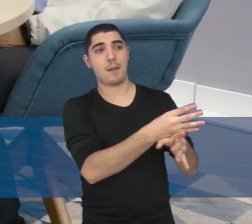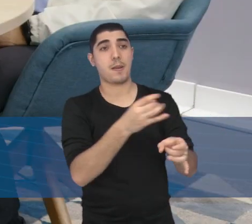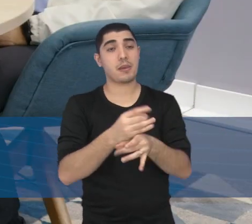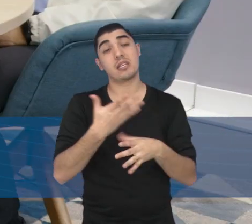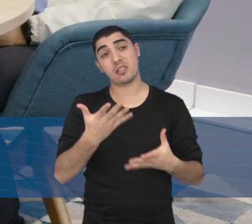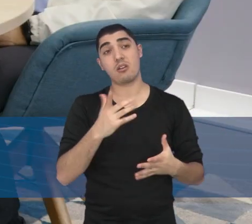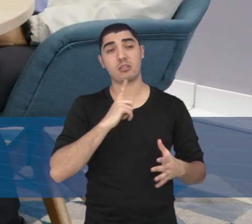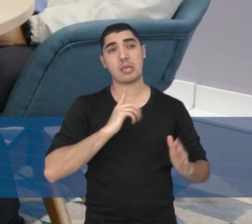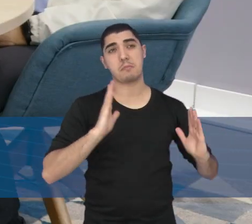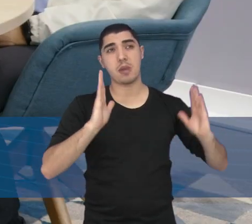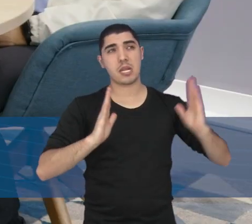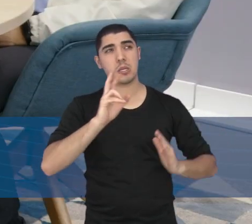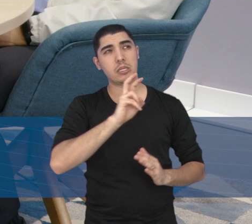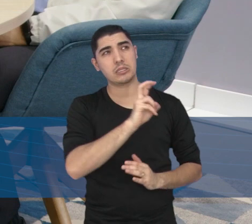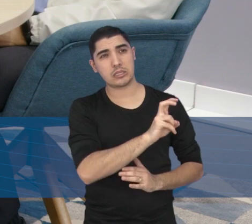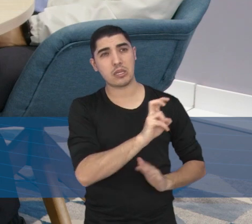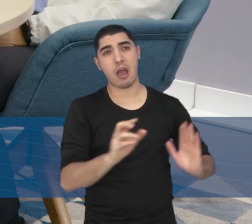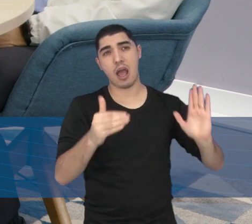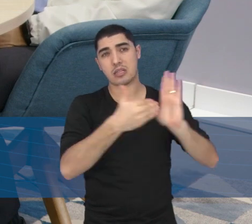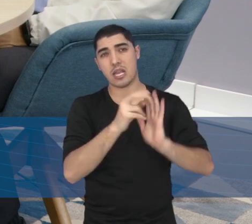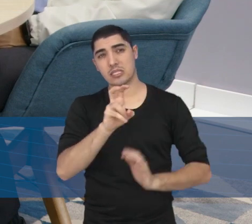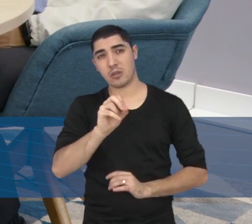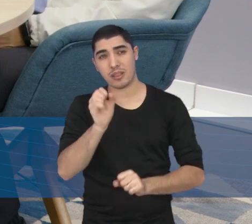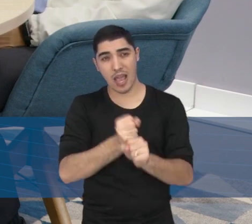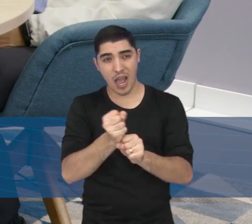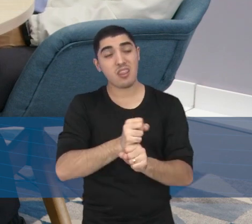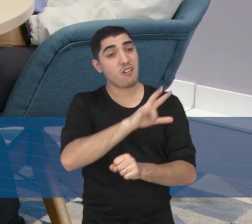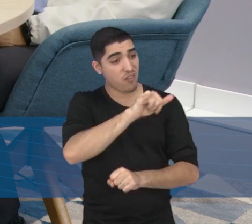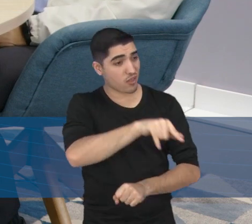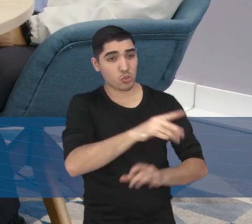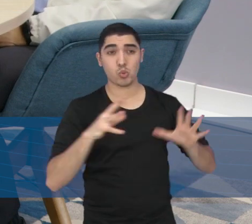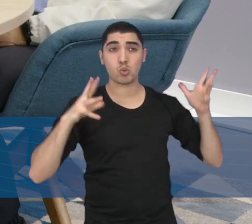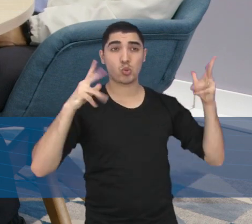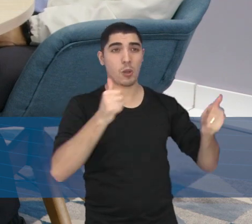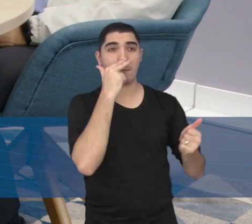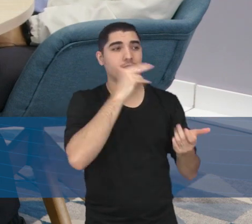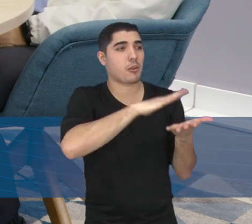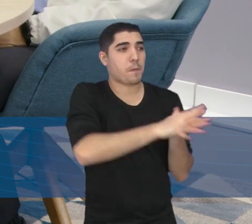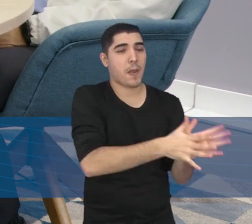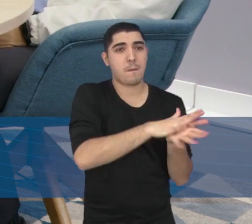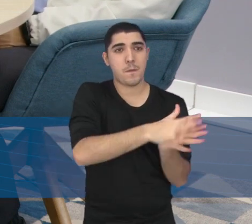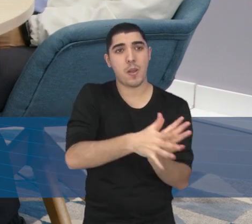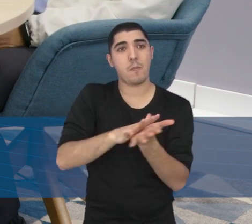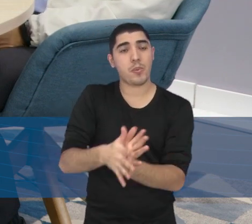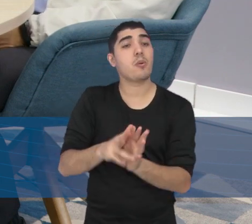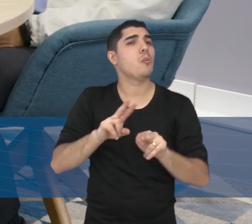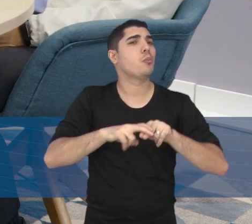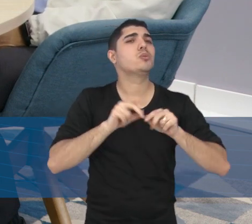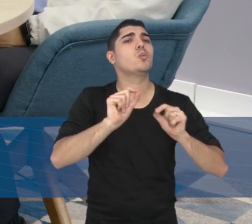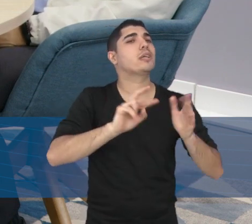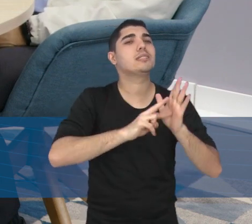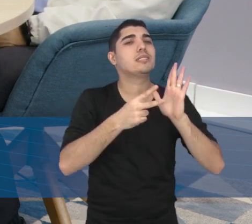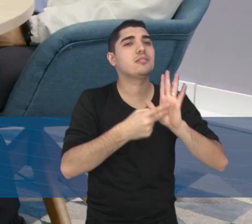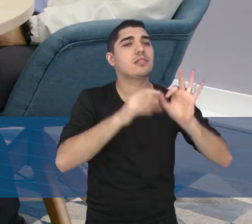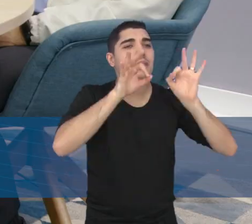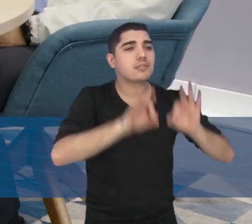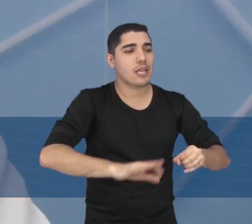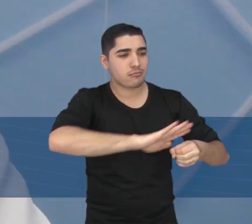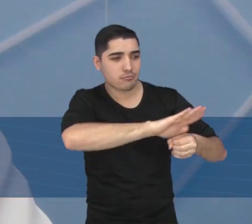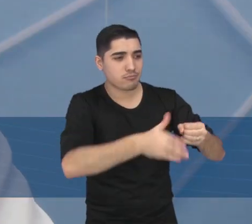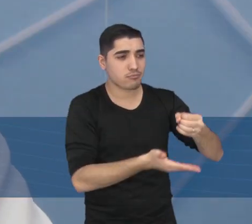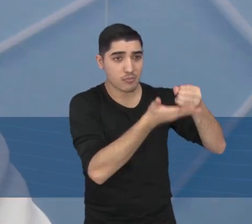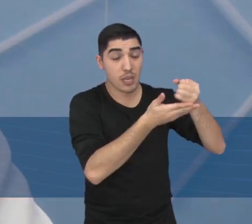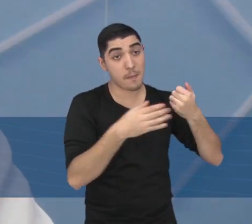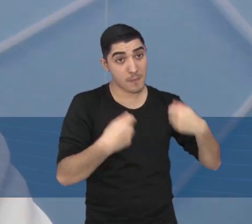5 a 50 anos, ele já vai acabar. Então, até aquela conversa que a gente fala, olha, qual é a definição de desenvolvimento sustentável, que é